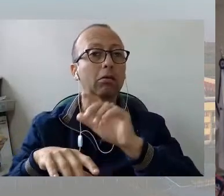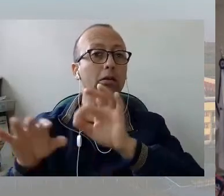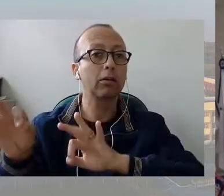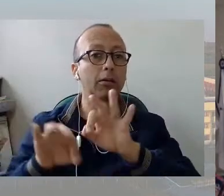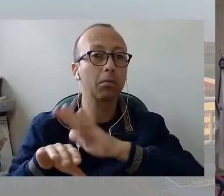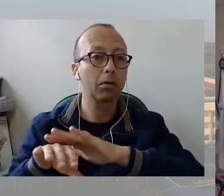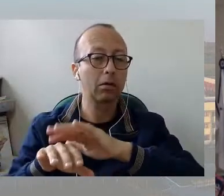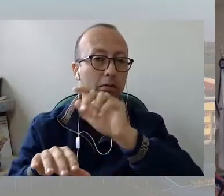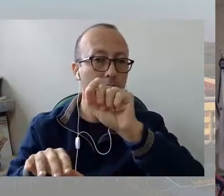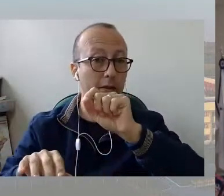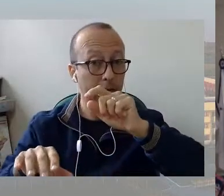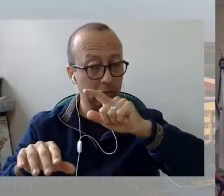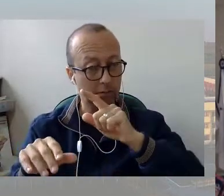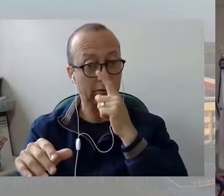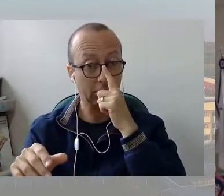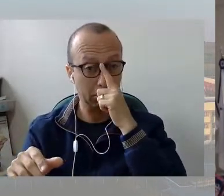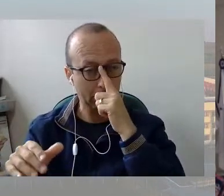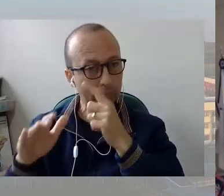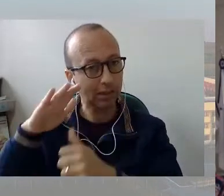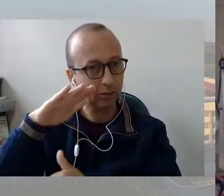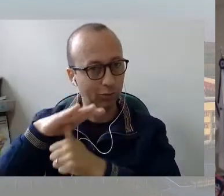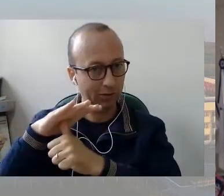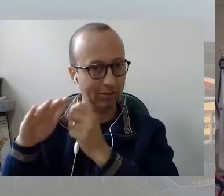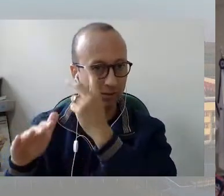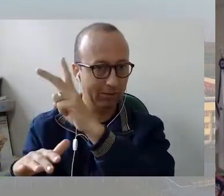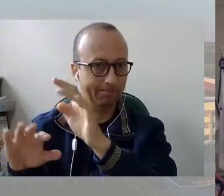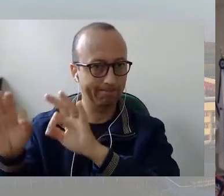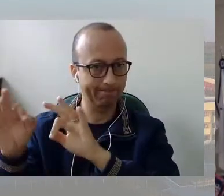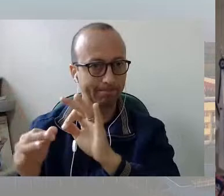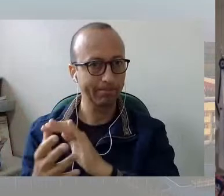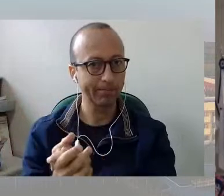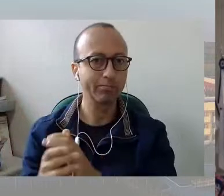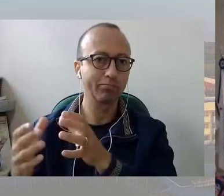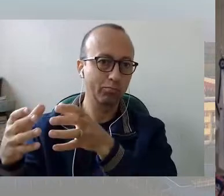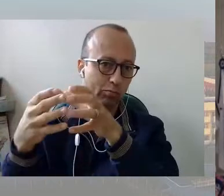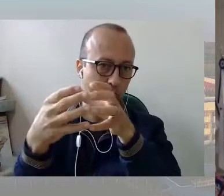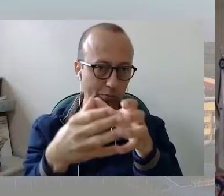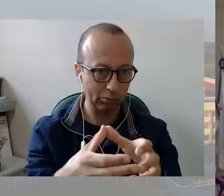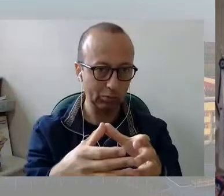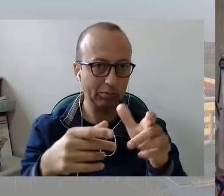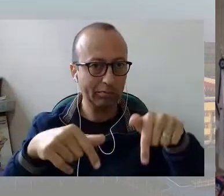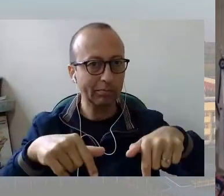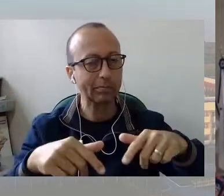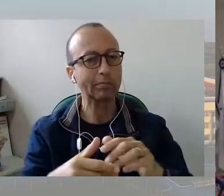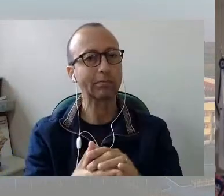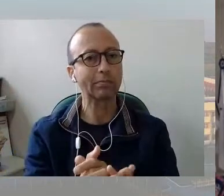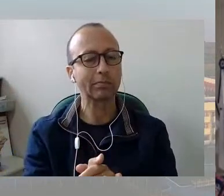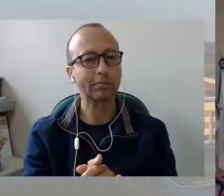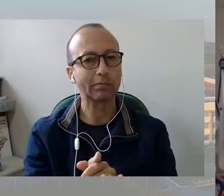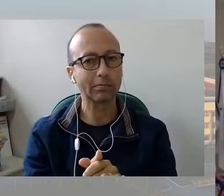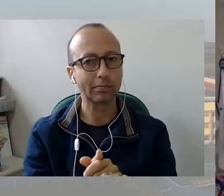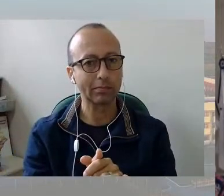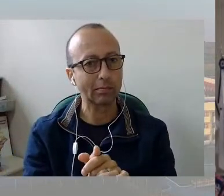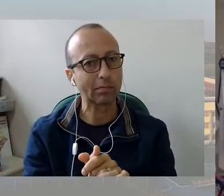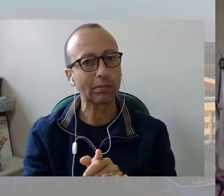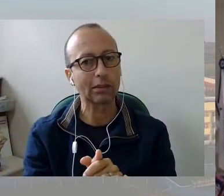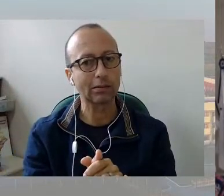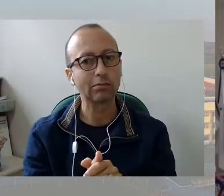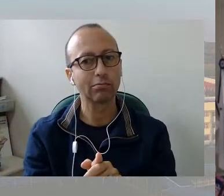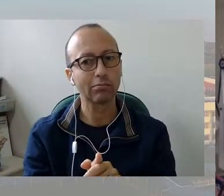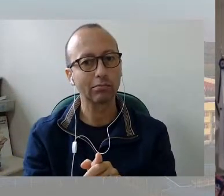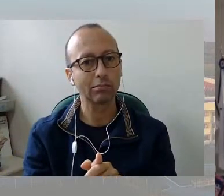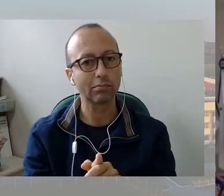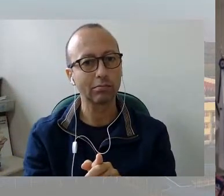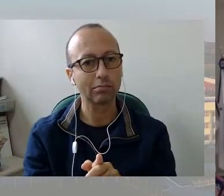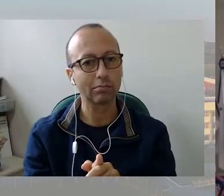e alguns representantes de NEABs e demais discentes com finalidade de prestigiar o evento. Reiteramos que estamos profundamente abalados